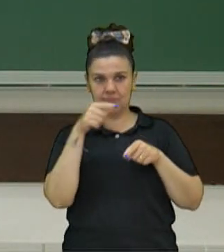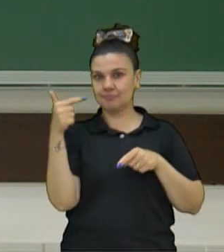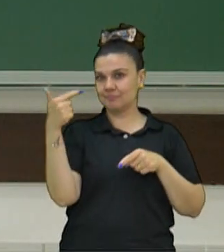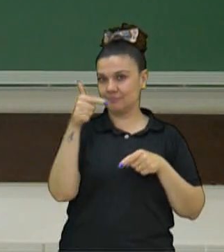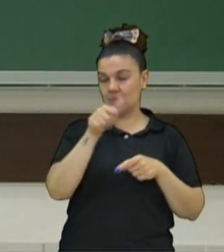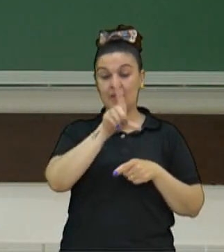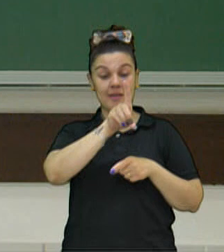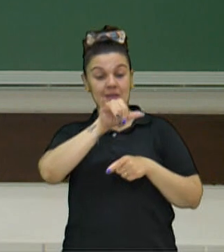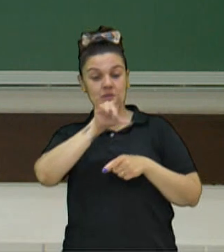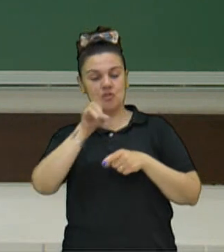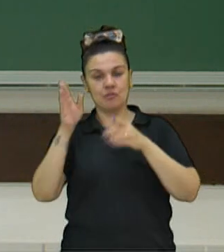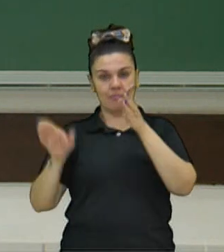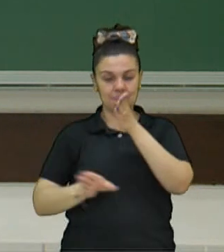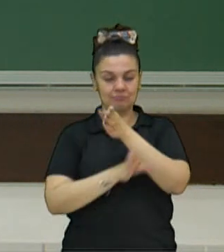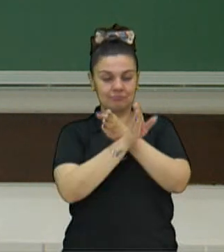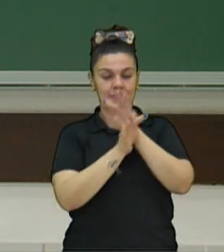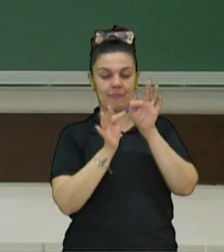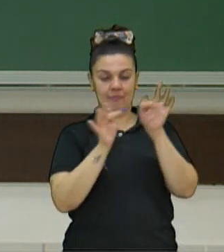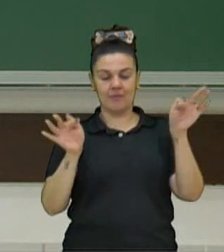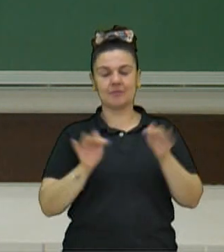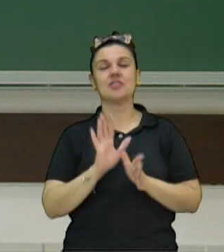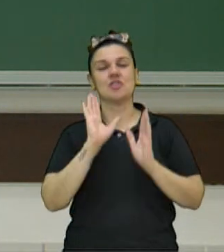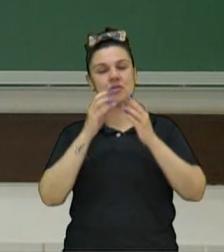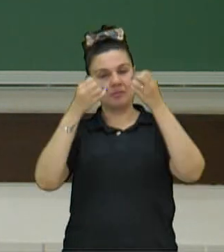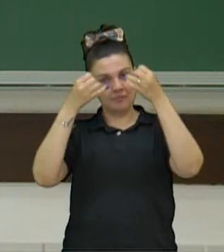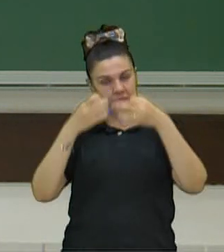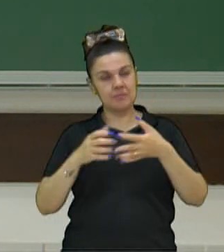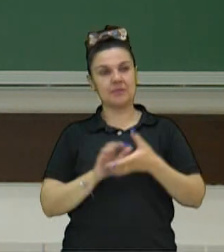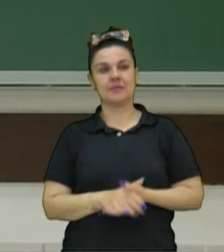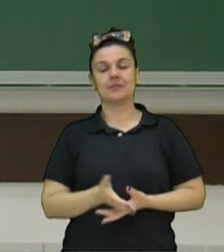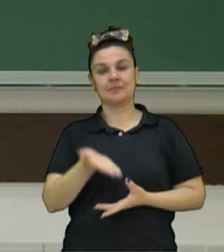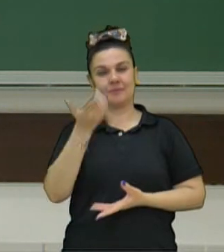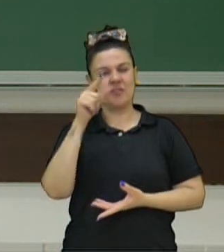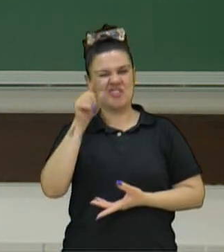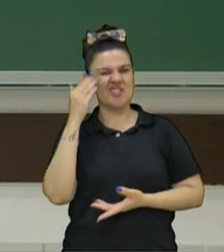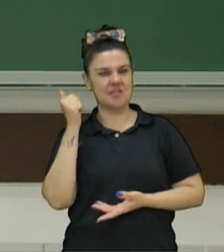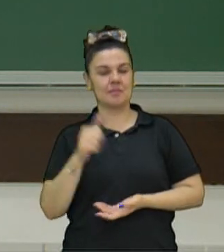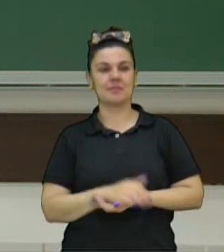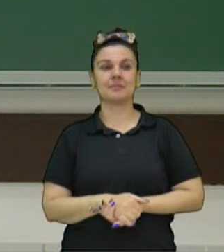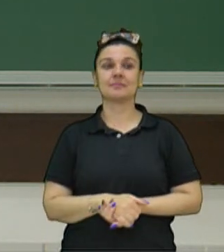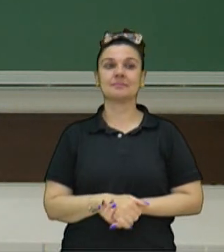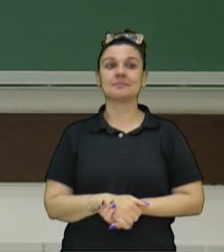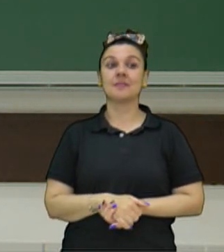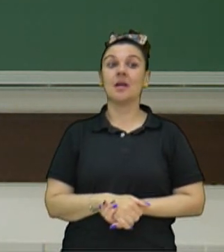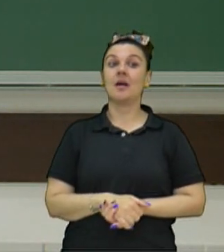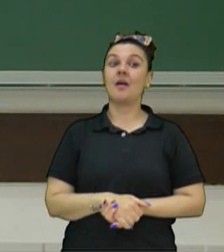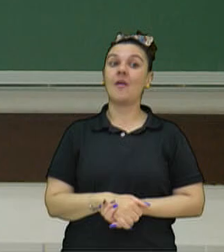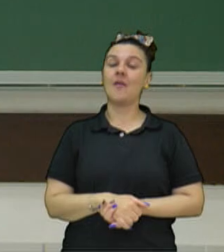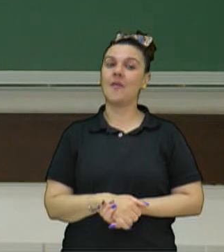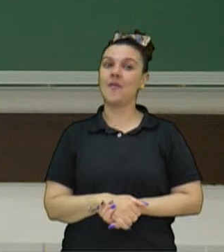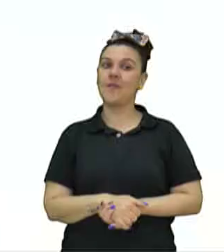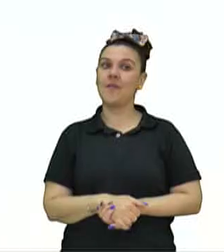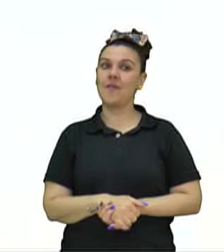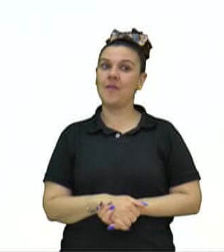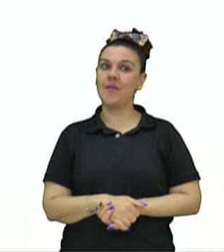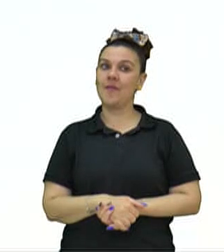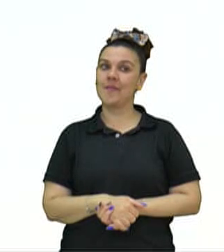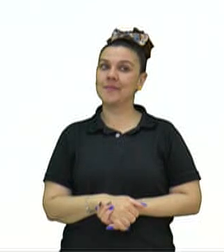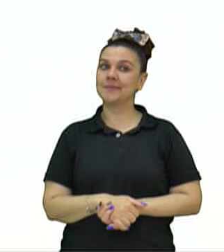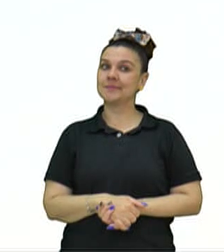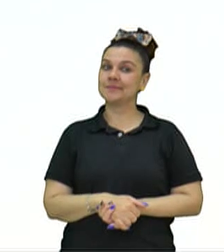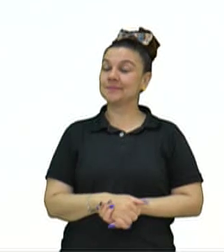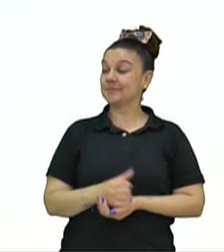vai para o começo da frase, ok? Falamos já sobre isso, deve estar craque já. E aí? It was a hot